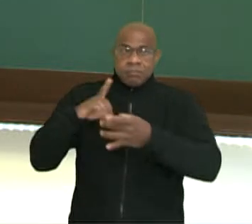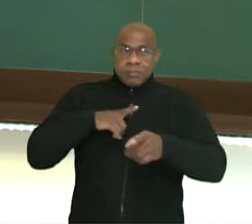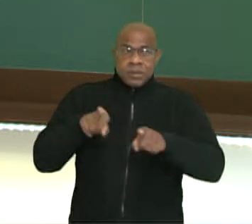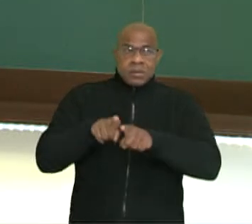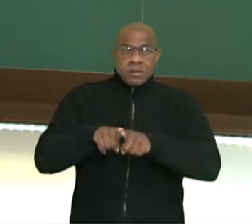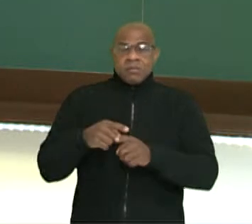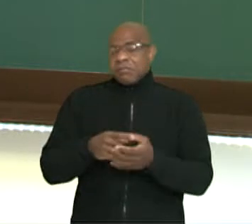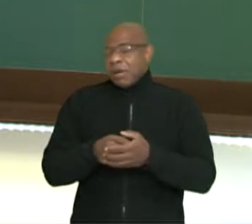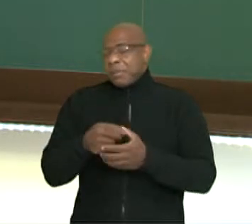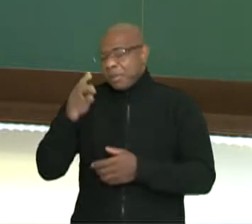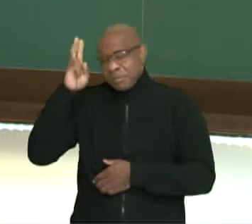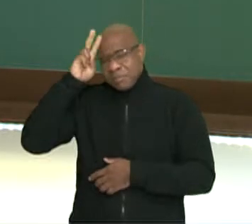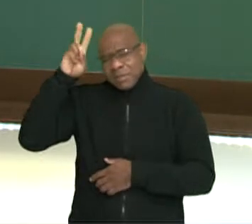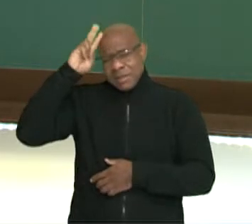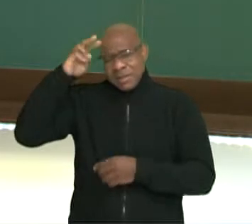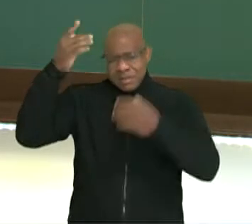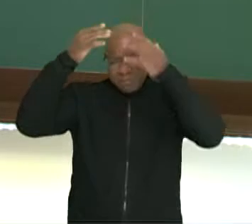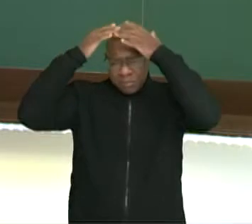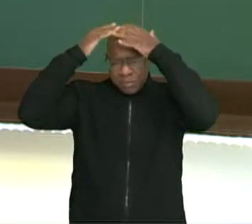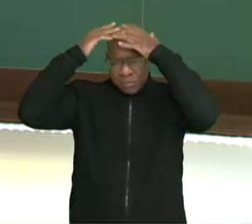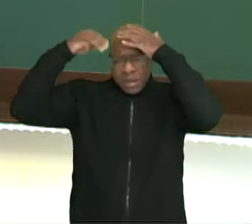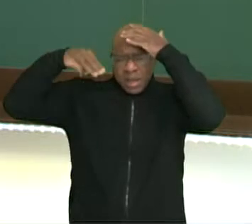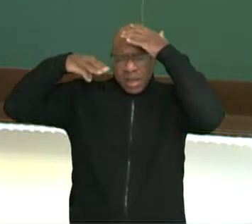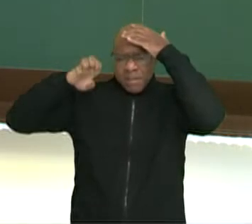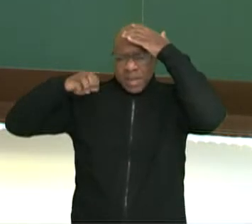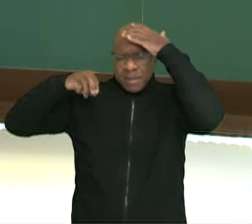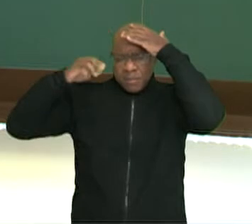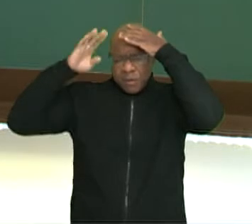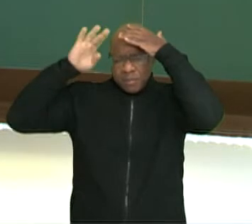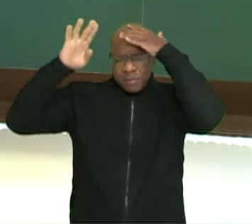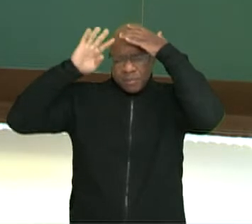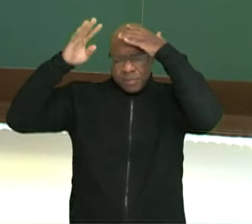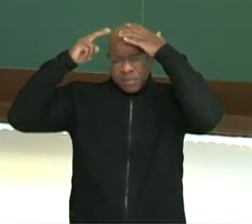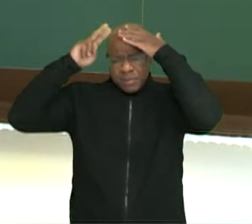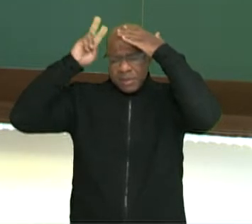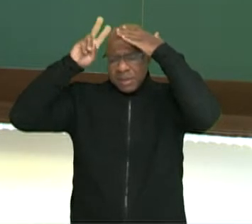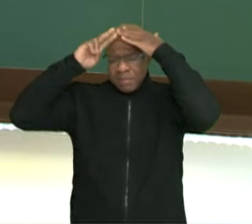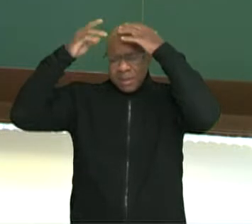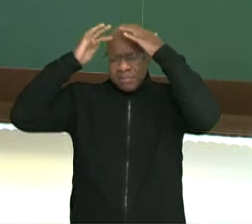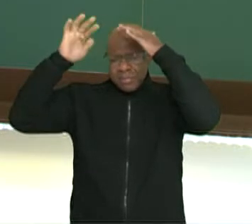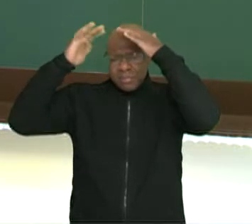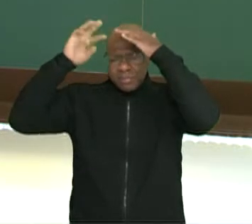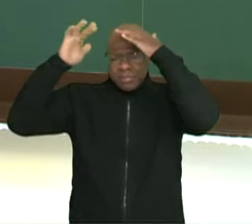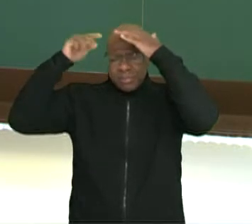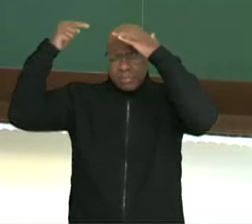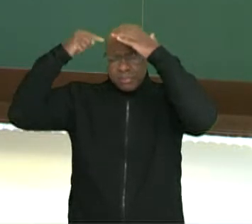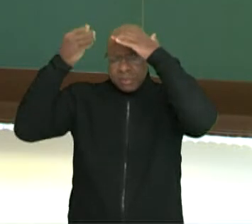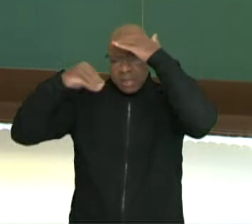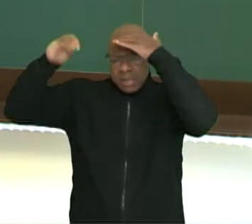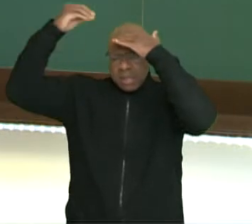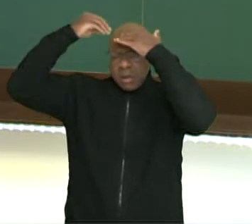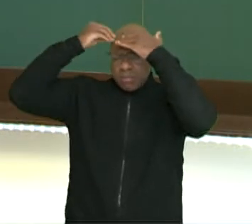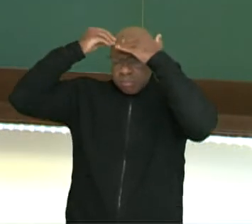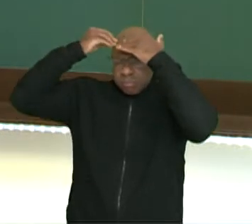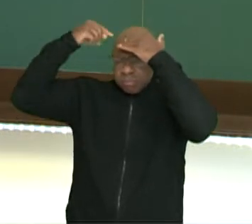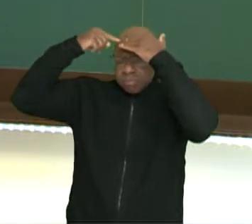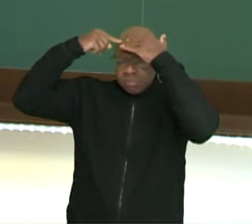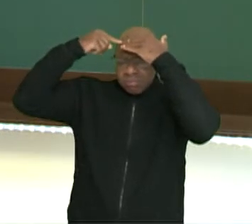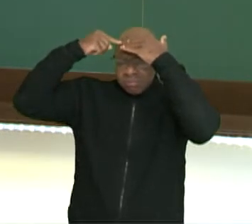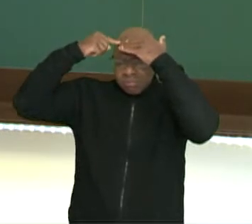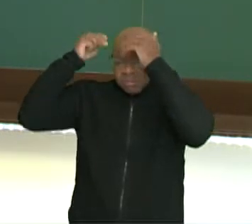procurar alguma memória dentro da nossa cabeça. Essa memória está lá porque ela foi fixada junto com